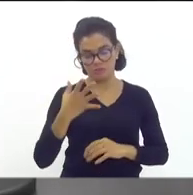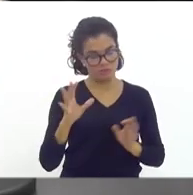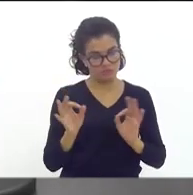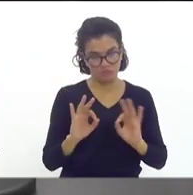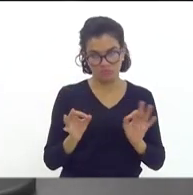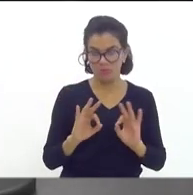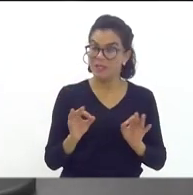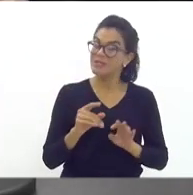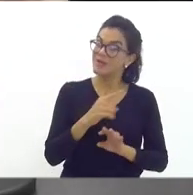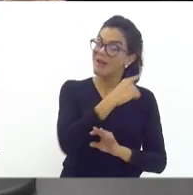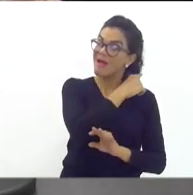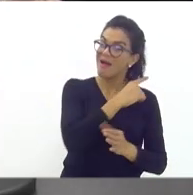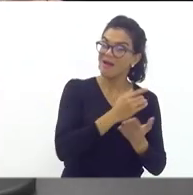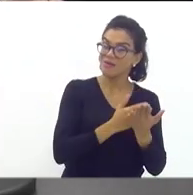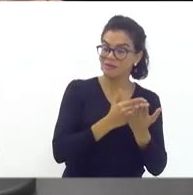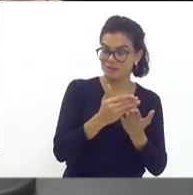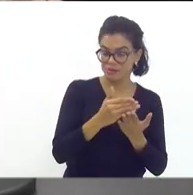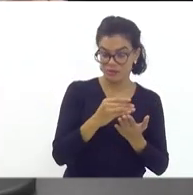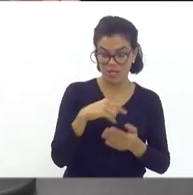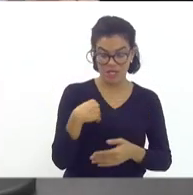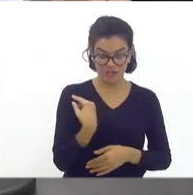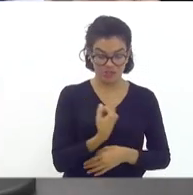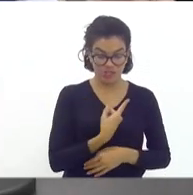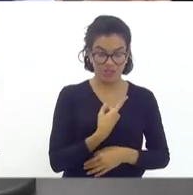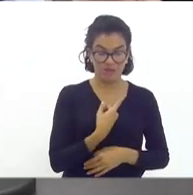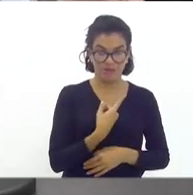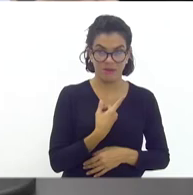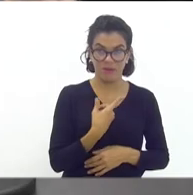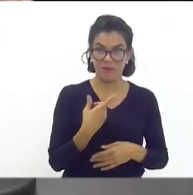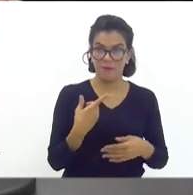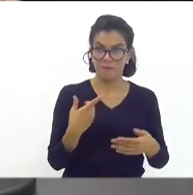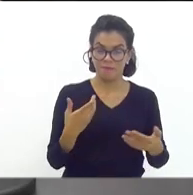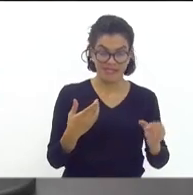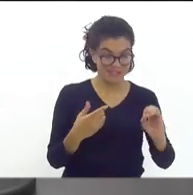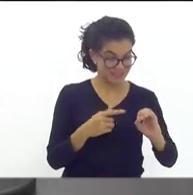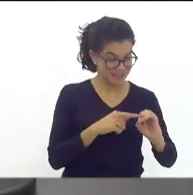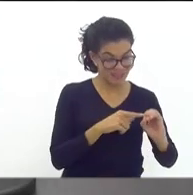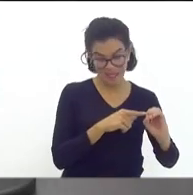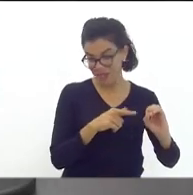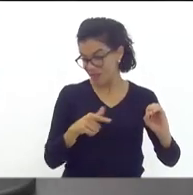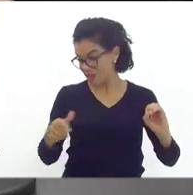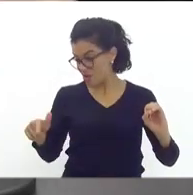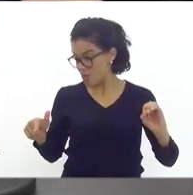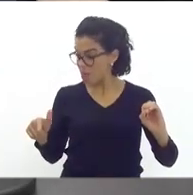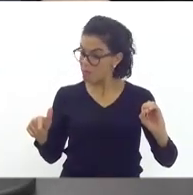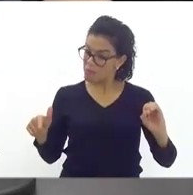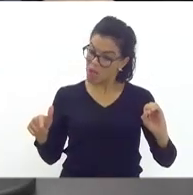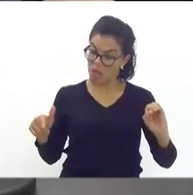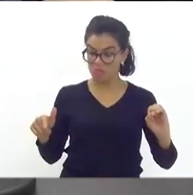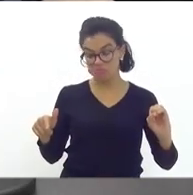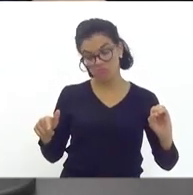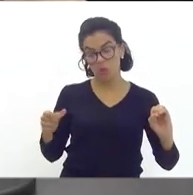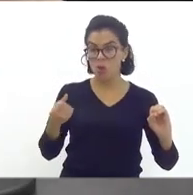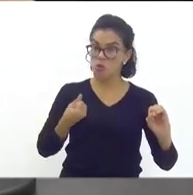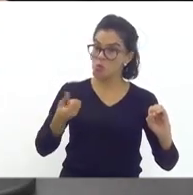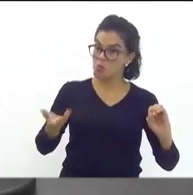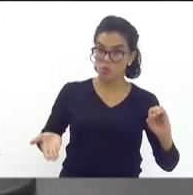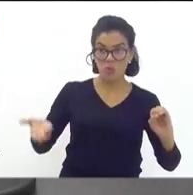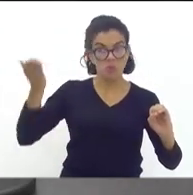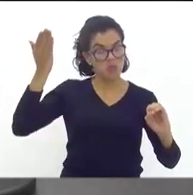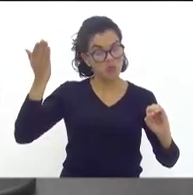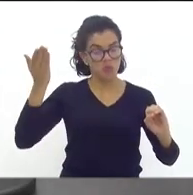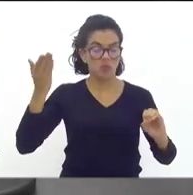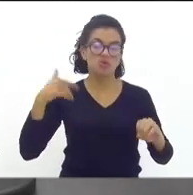é como eu disse a gente sai de um ambiente de 0 para alguma coisa isso passou pela nossa Câmara técnica